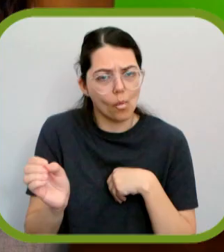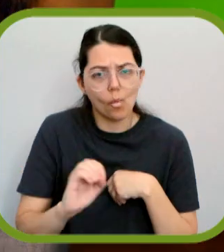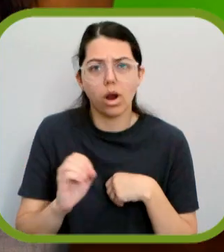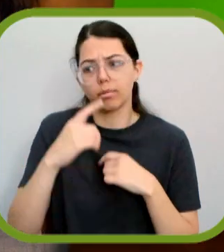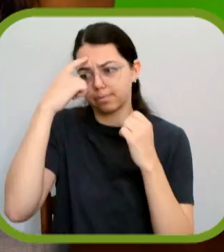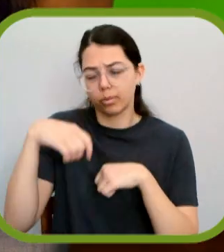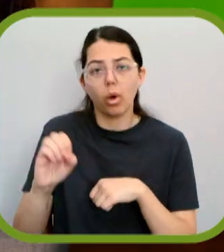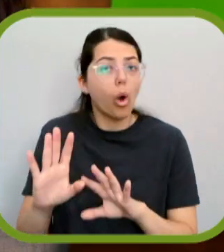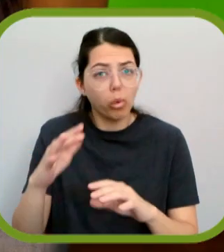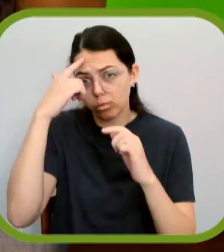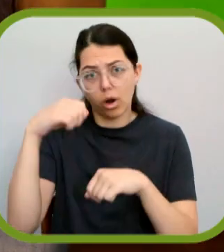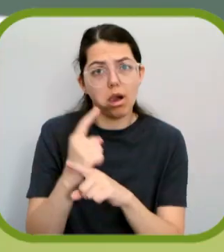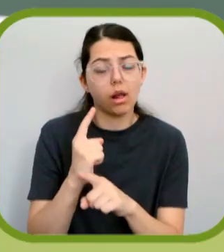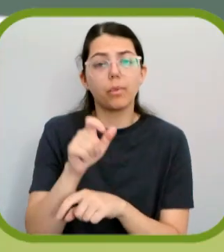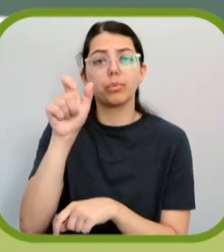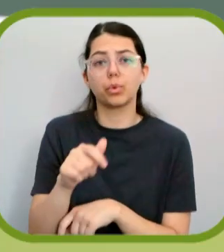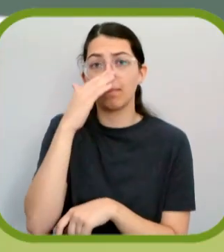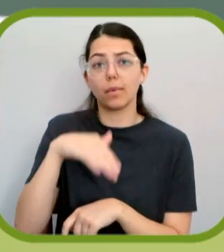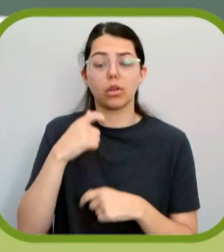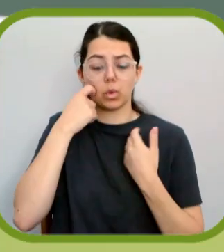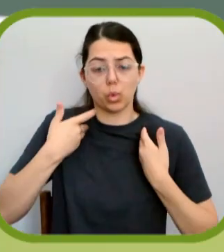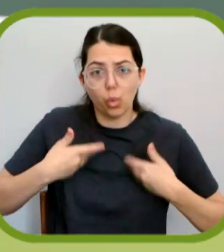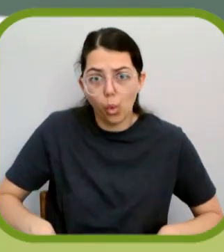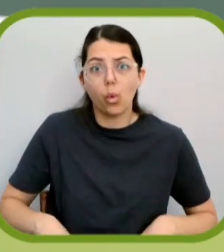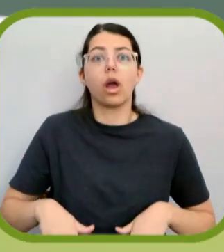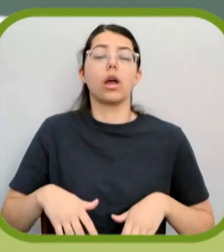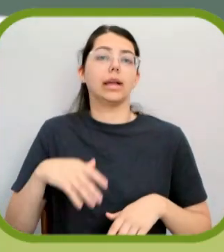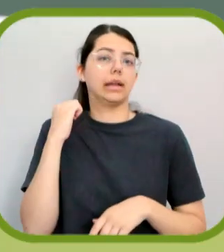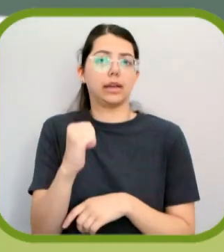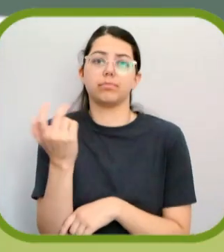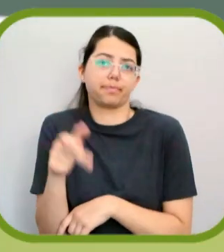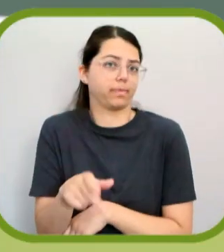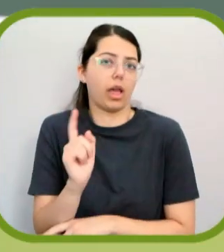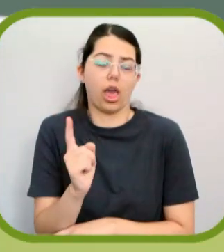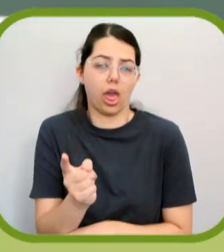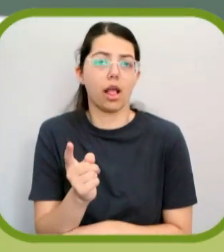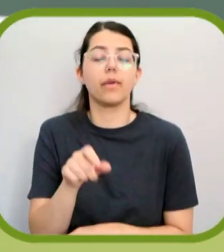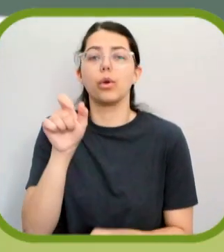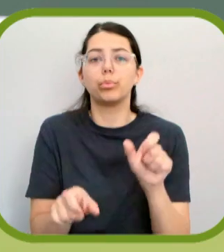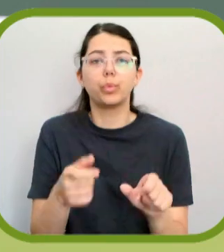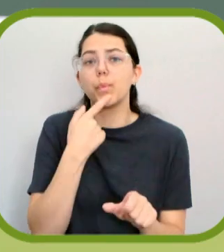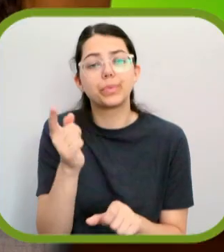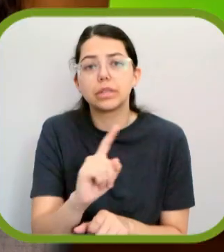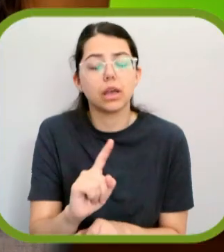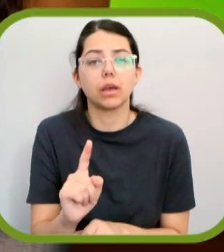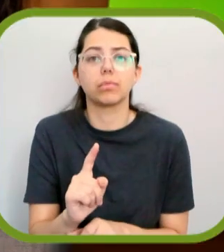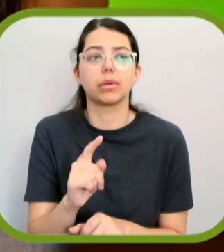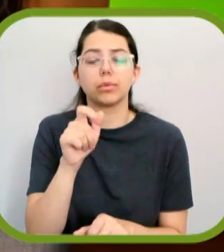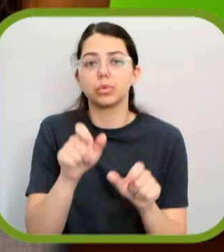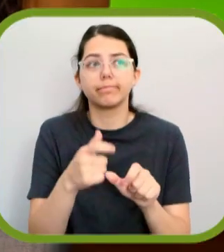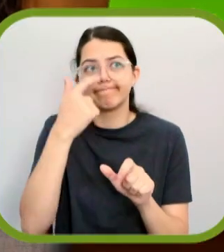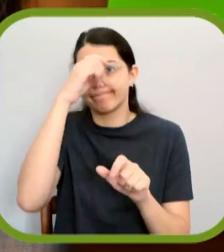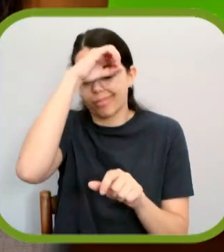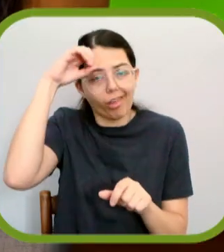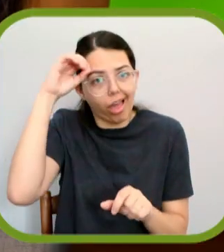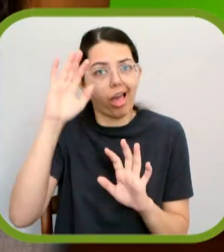contra o consentimento da pessoa, ou até com consentimento, é uma pessoa menor de idade que está despida, está a incorrer de um crime. E eu acho que as pessoas não